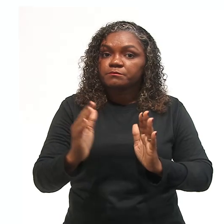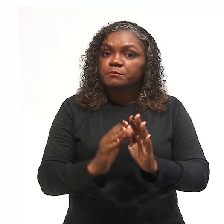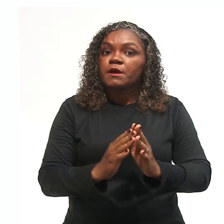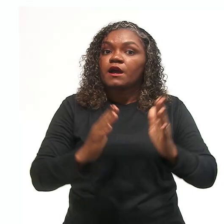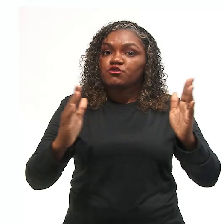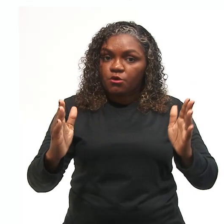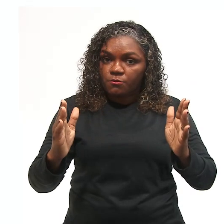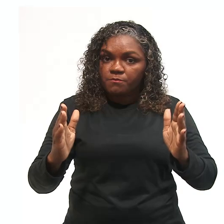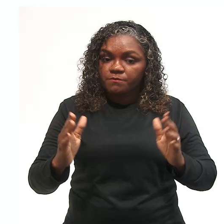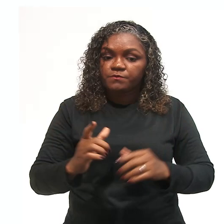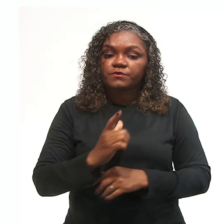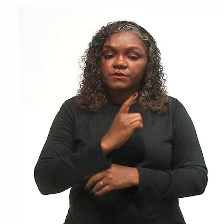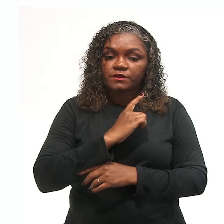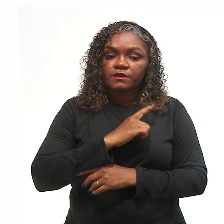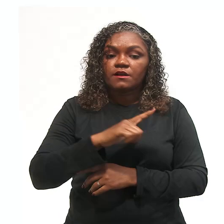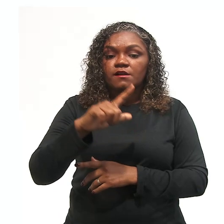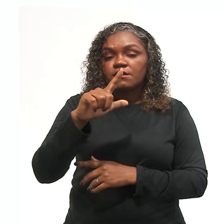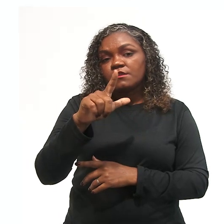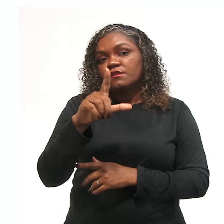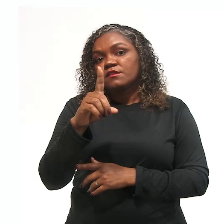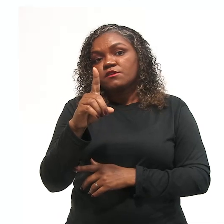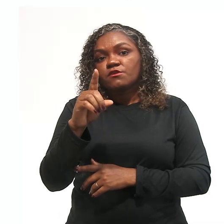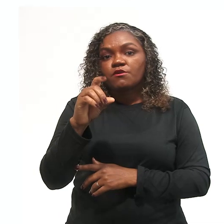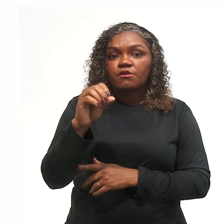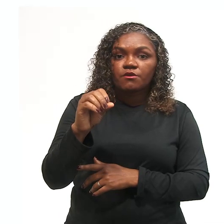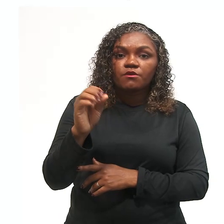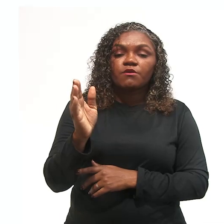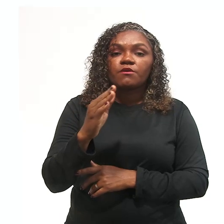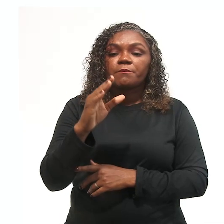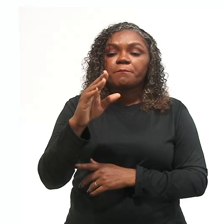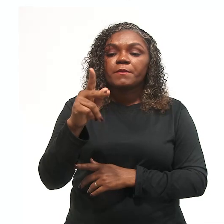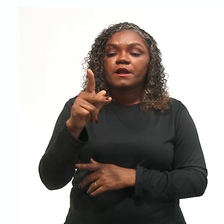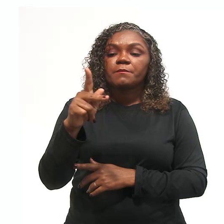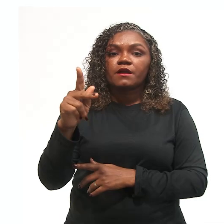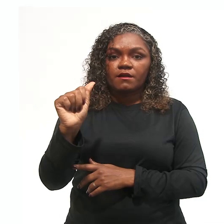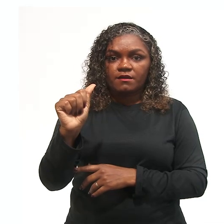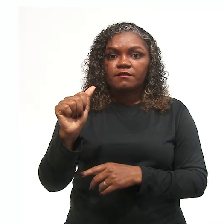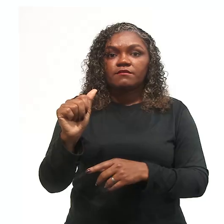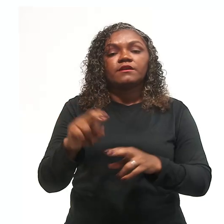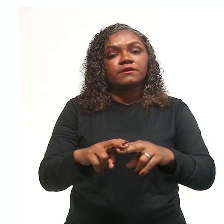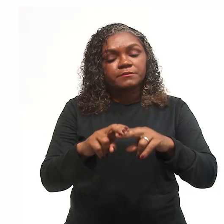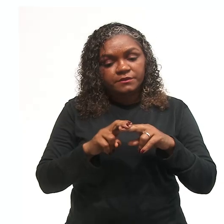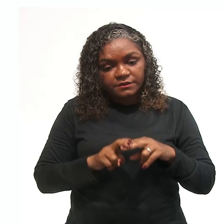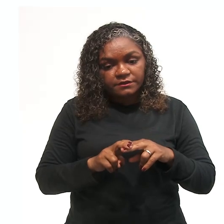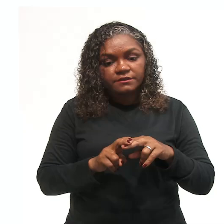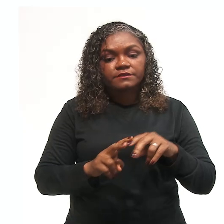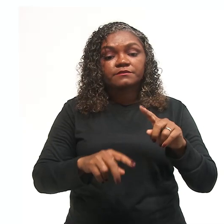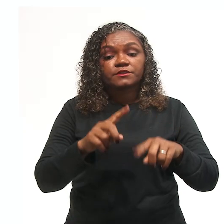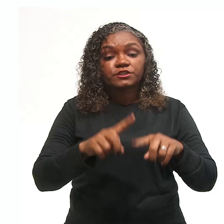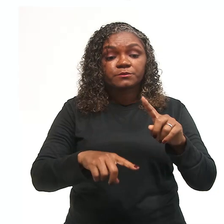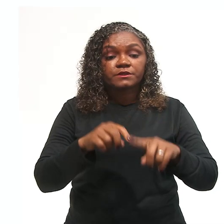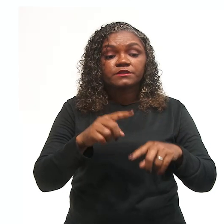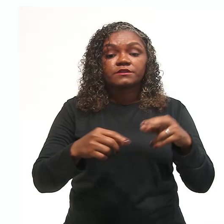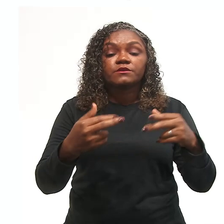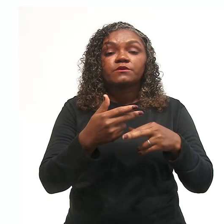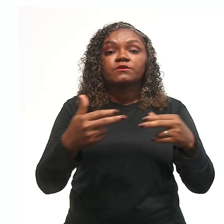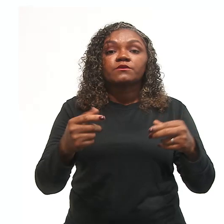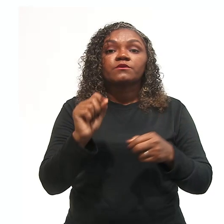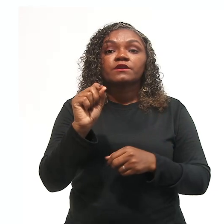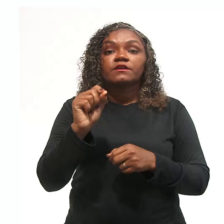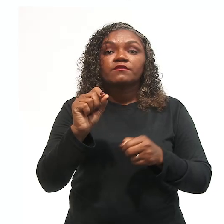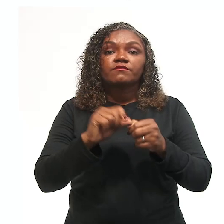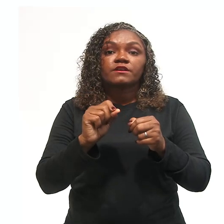longo prazo, a LDO e o PPA. Por último, que tem a finalidade de instrumentalizar as políticas públicas